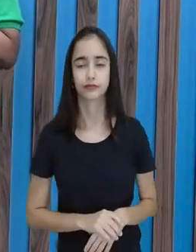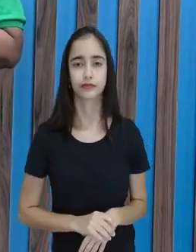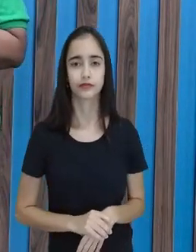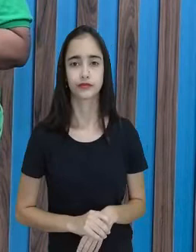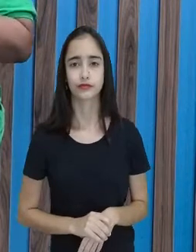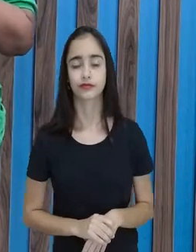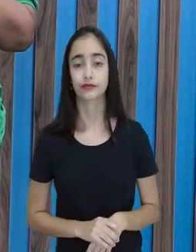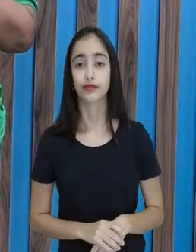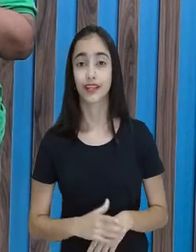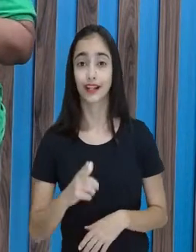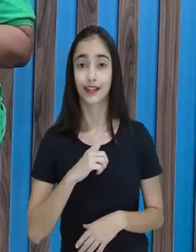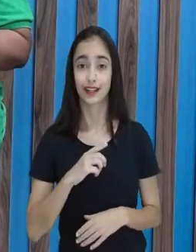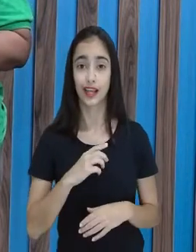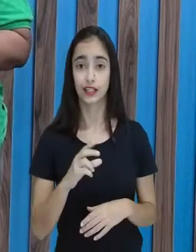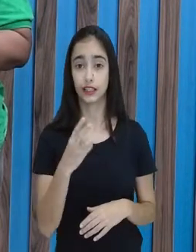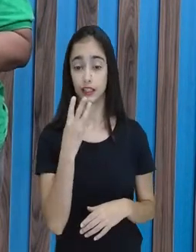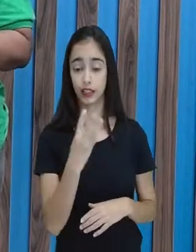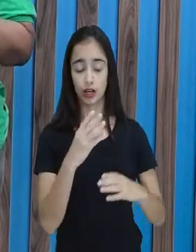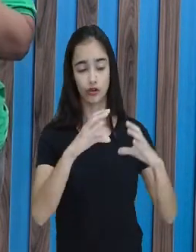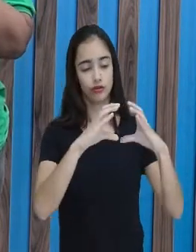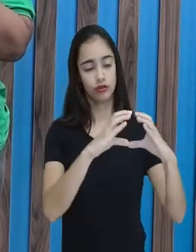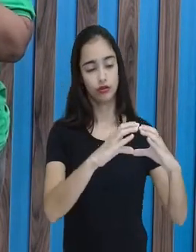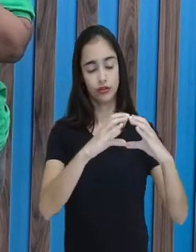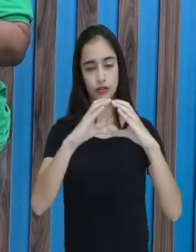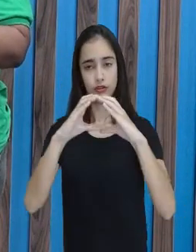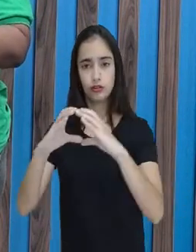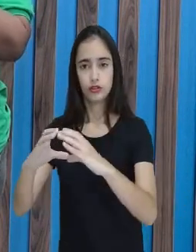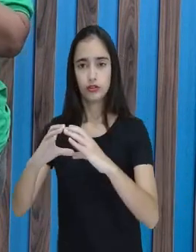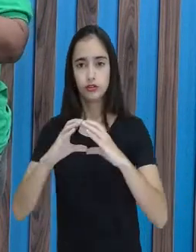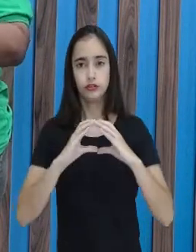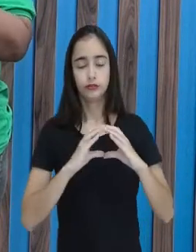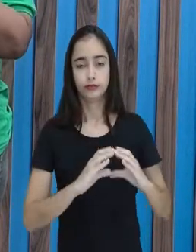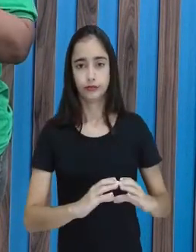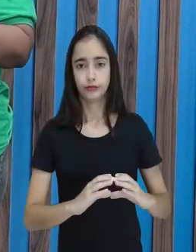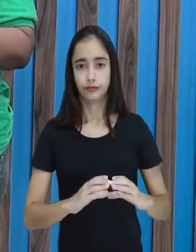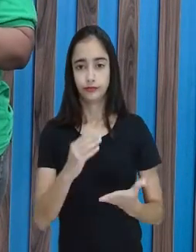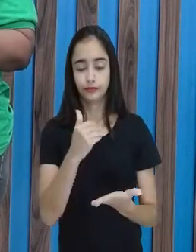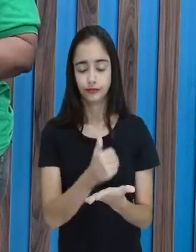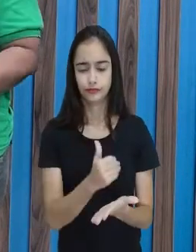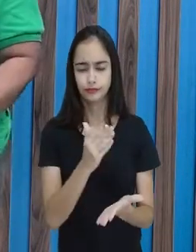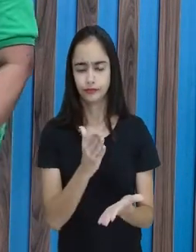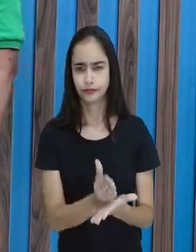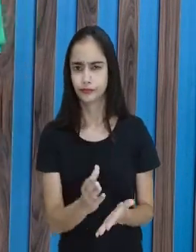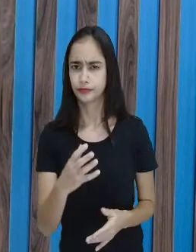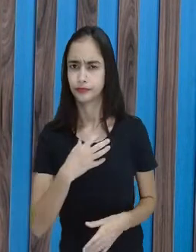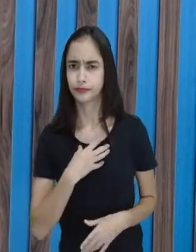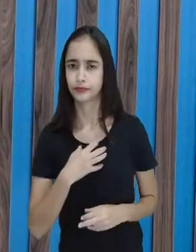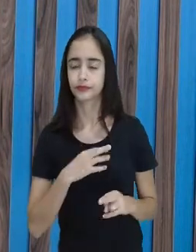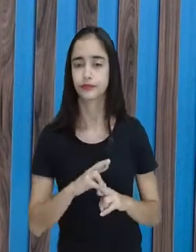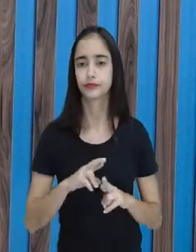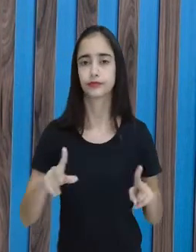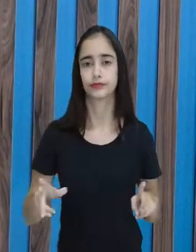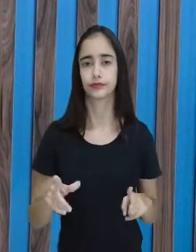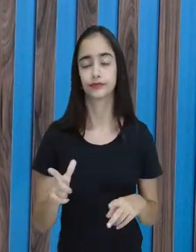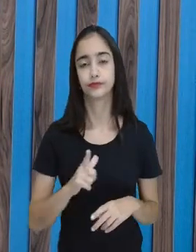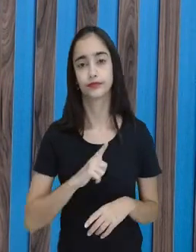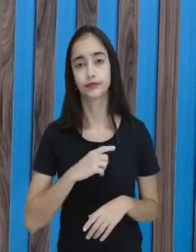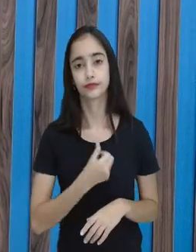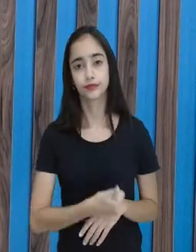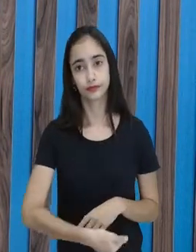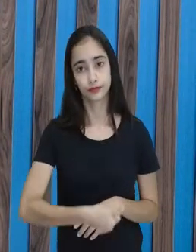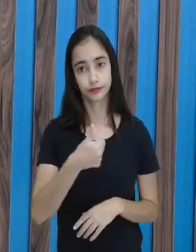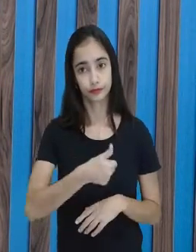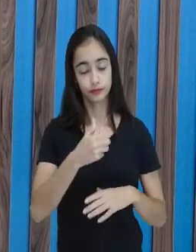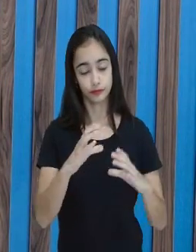Aqui eu tenho 3 círculos divididos em formas diferentes. Temos aqui o primeiro